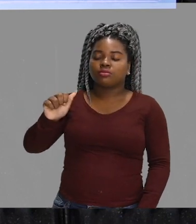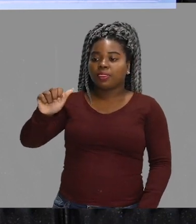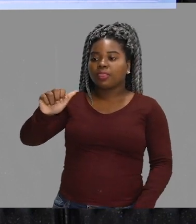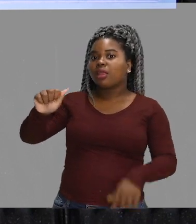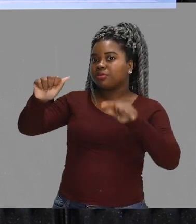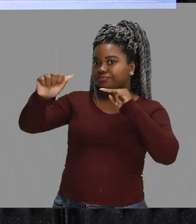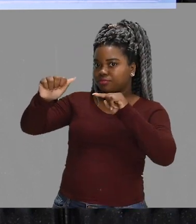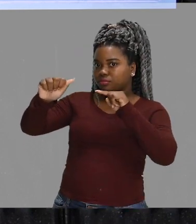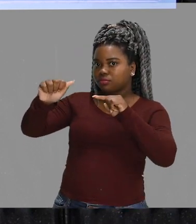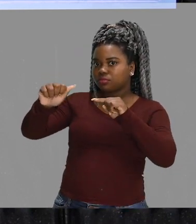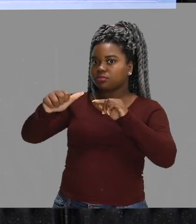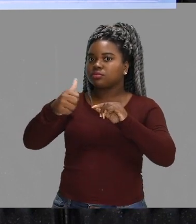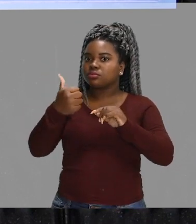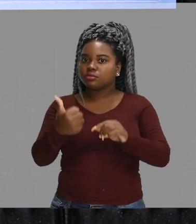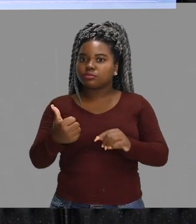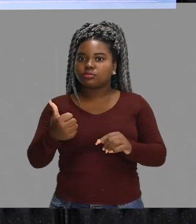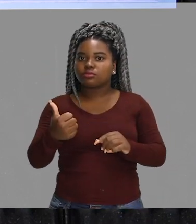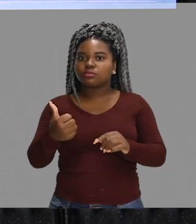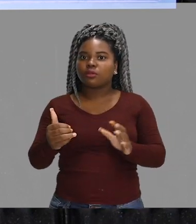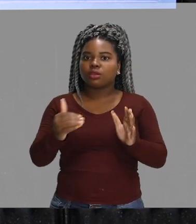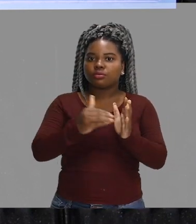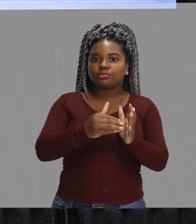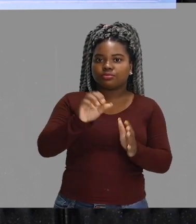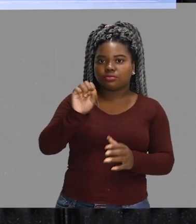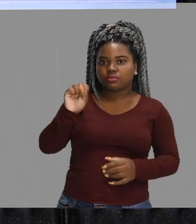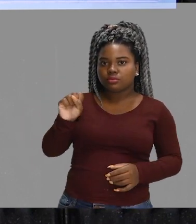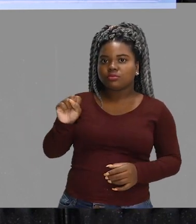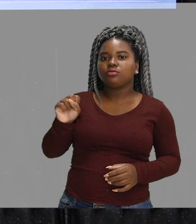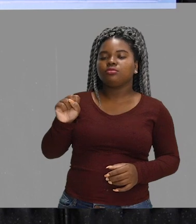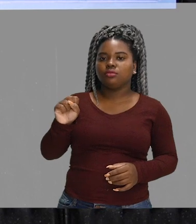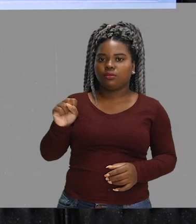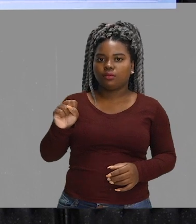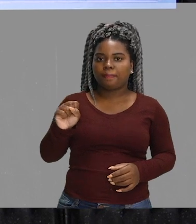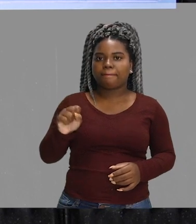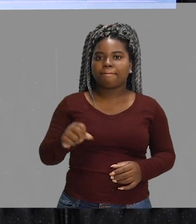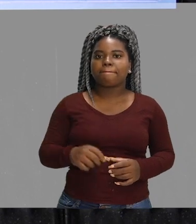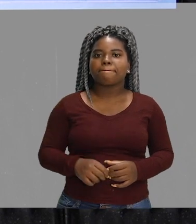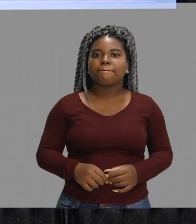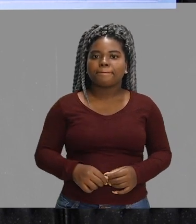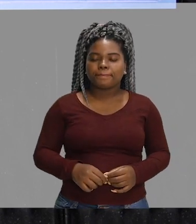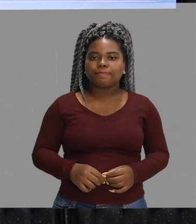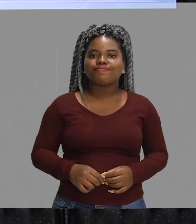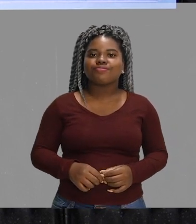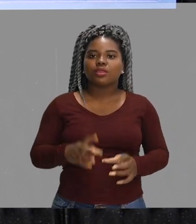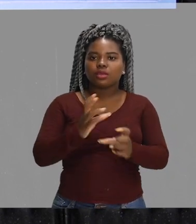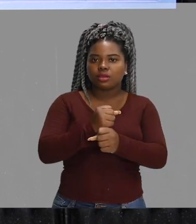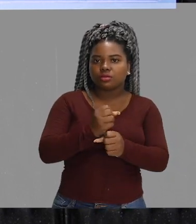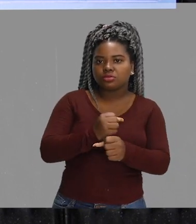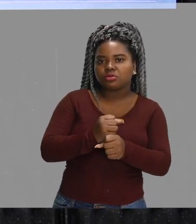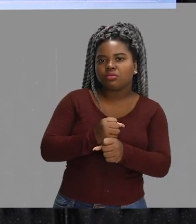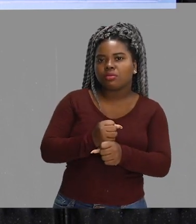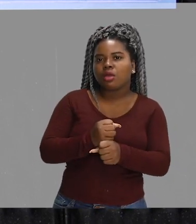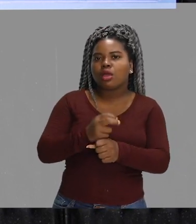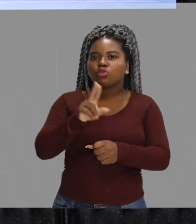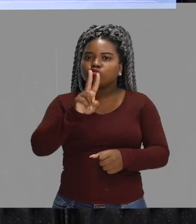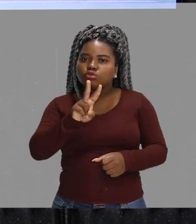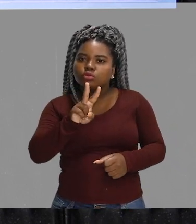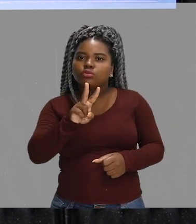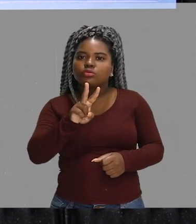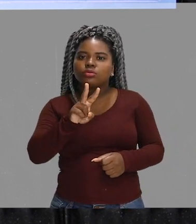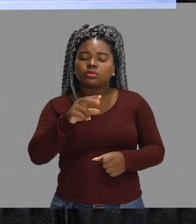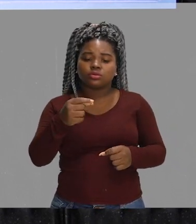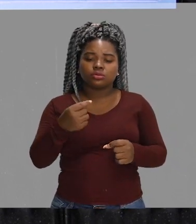esse nome porque eles têm a tendência, na natureza, de aparecerem de forma isolada, de não se combinarem com